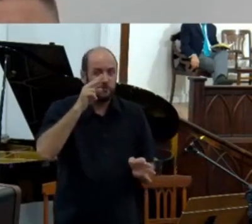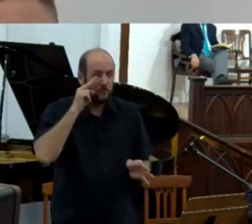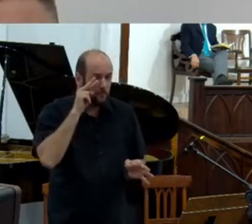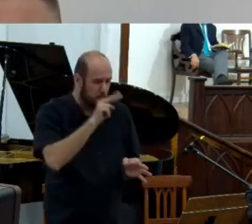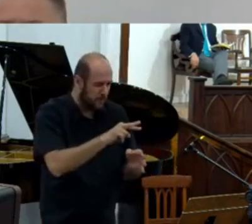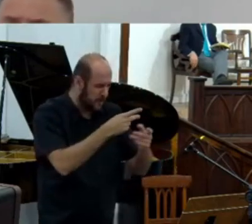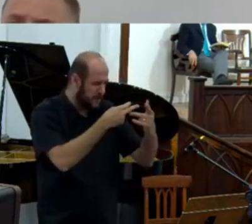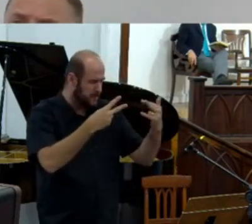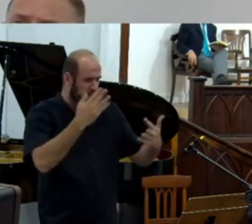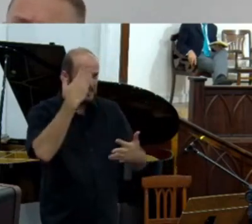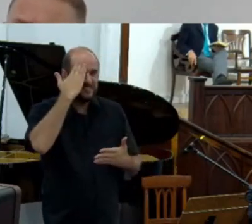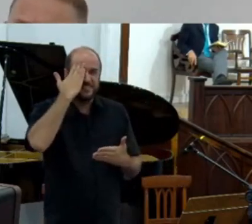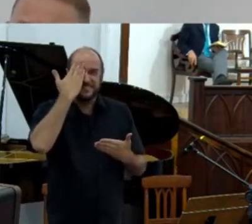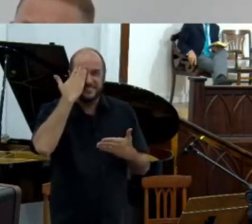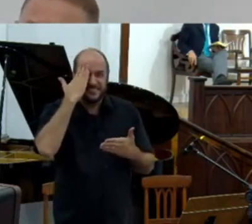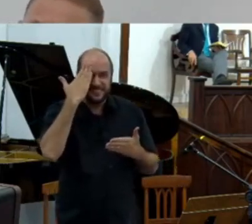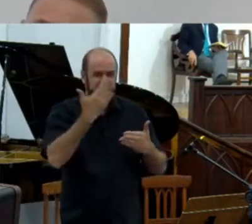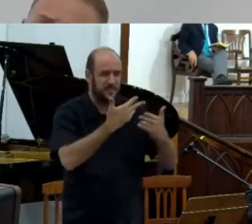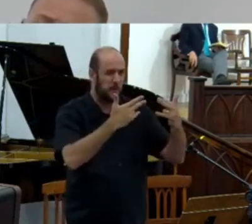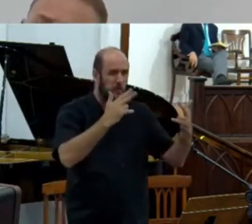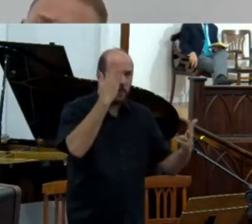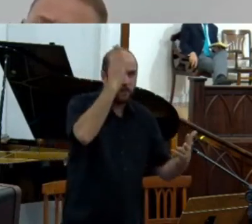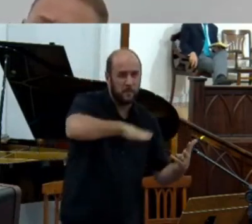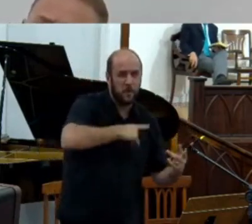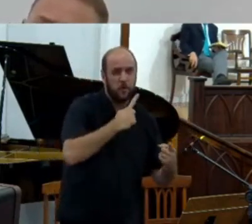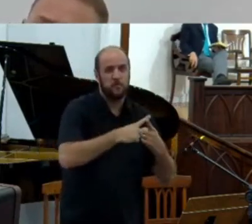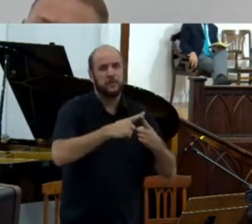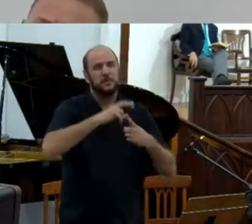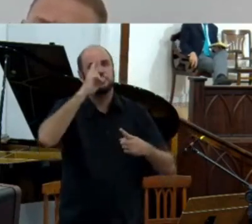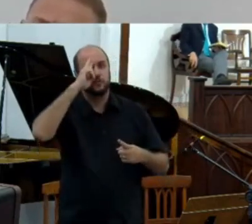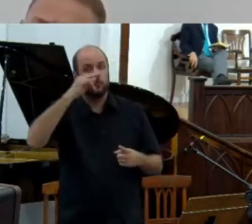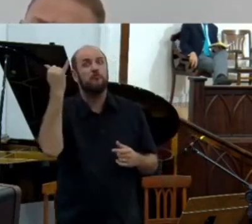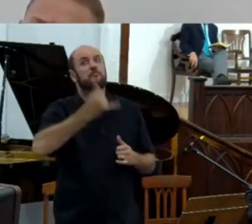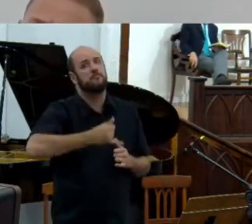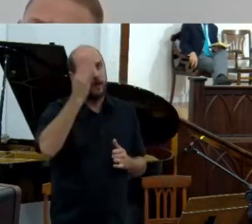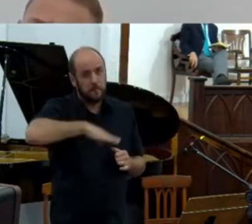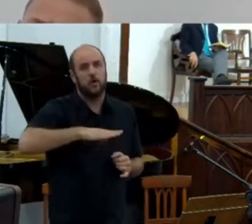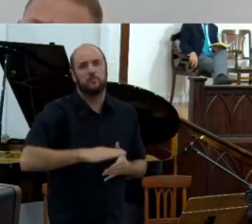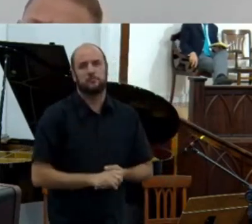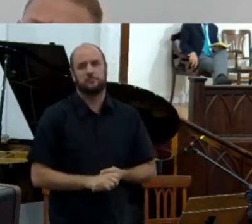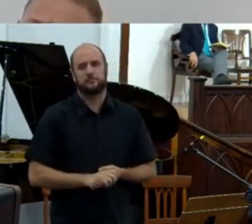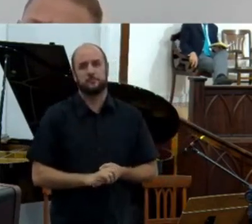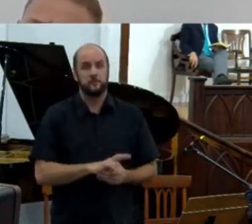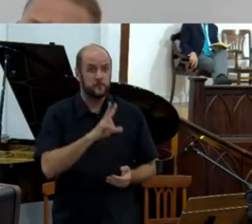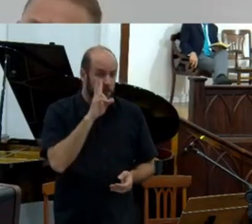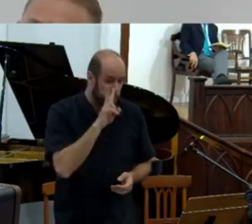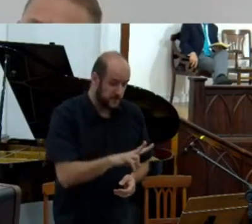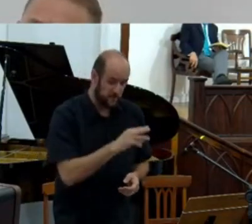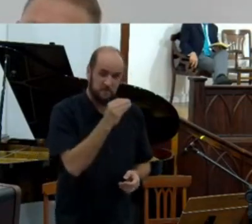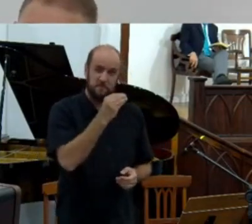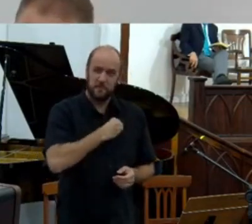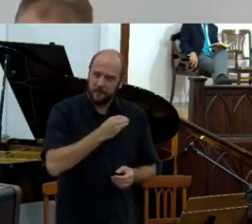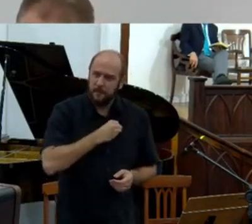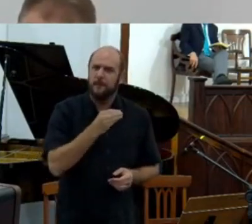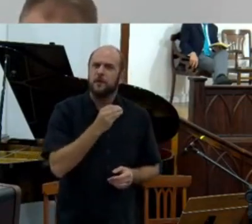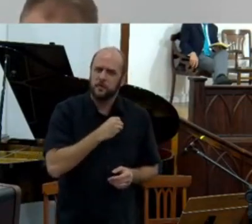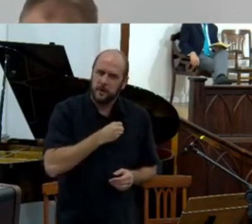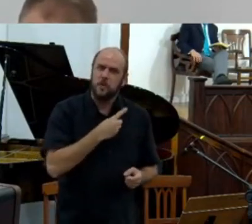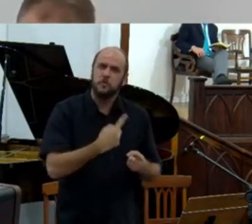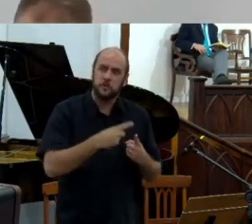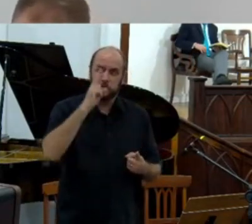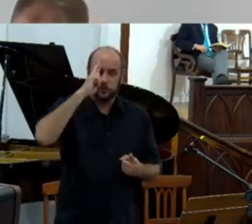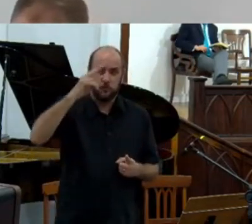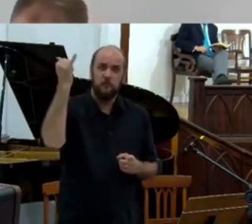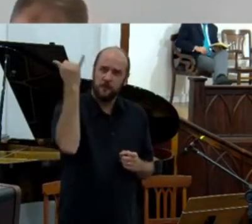algo, então compreenda que essa coisa é má, porque a palavra do Senhor disse que é má. Para enxergar que um pecado é pecado porque o Senhor disse